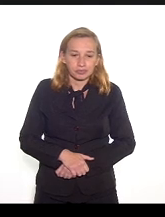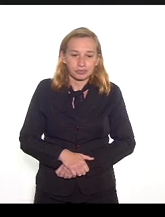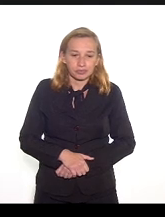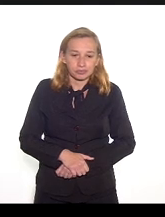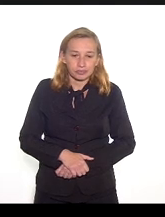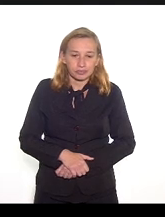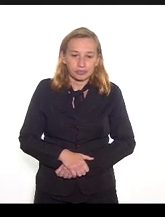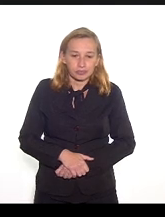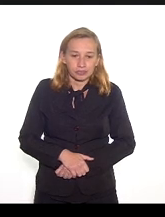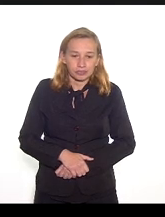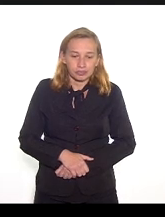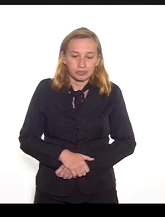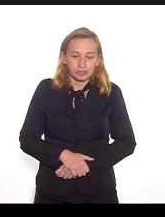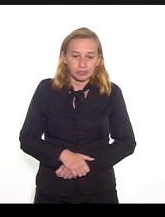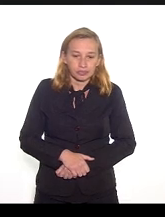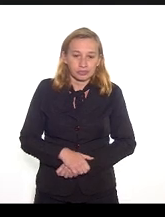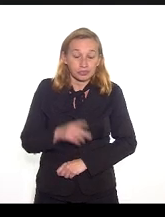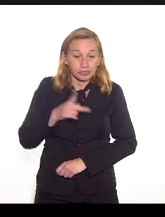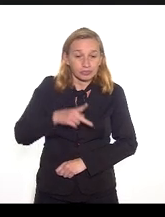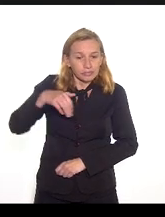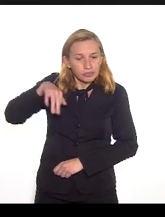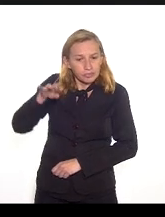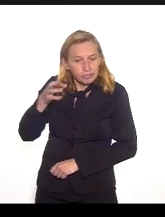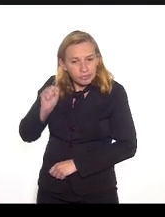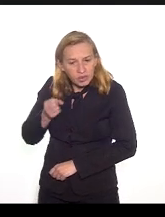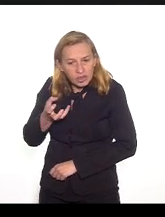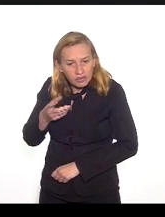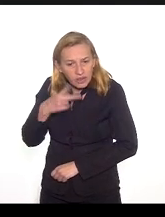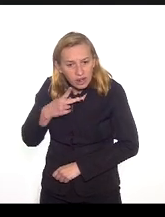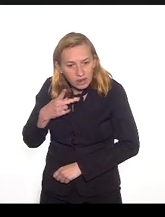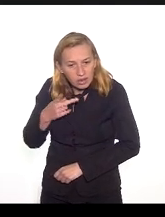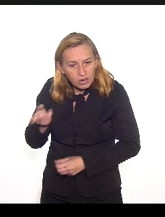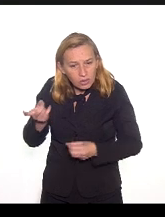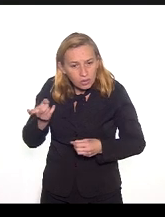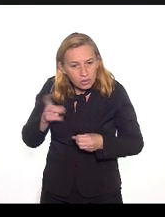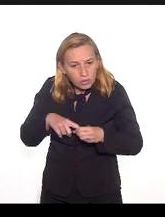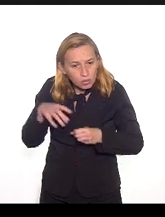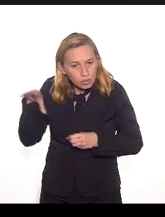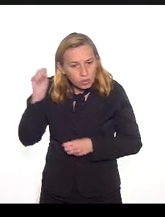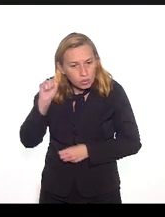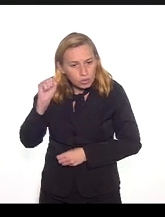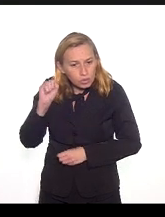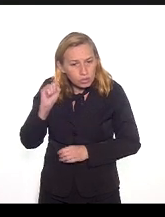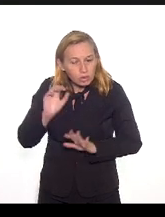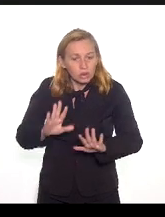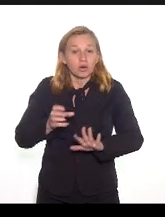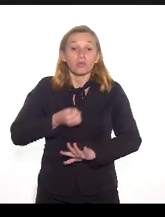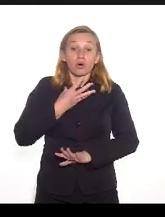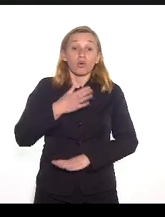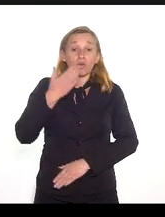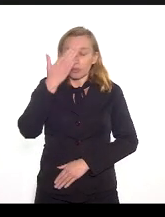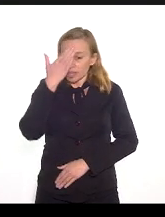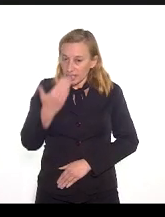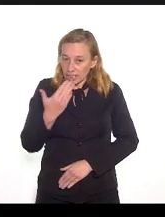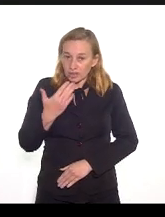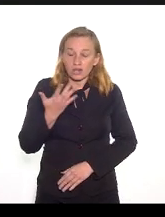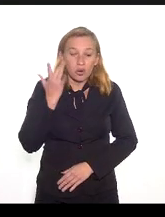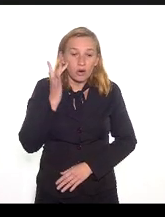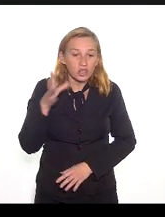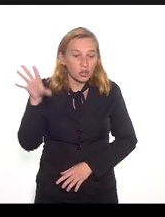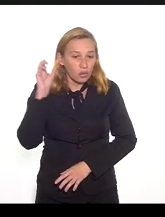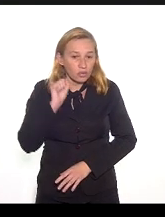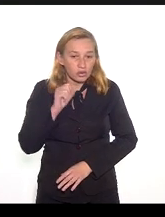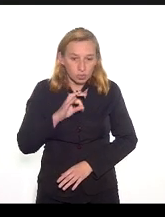O professor Marcos quer falar agora, que ele, o som dele voltou. Bom, obrigado. Acho que agora todos me